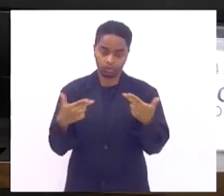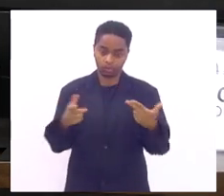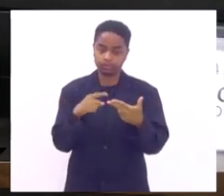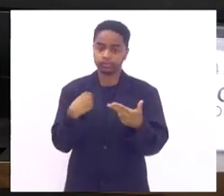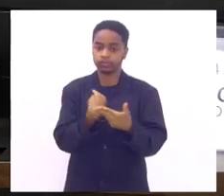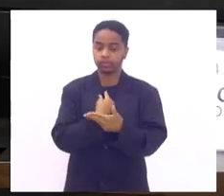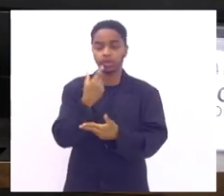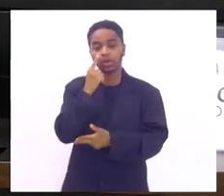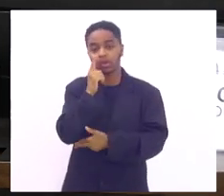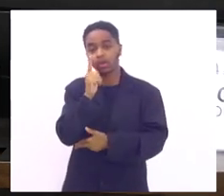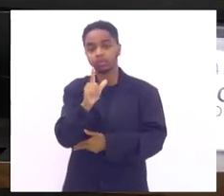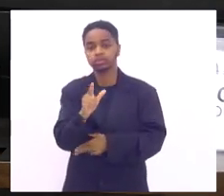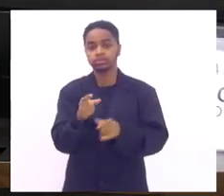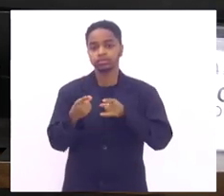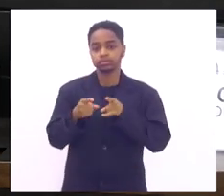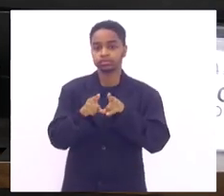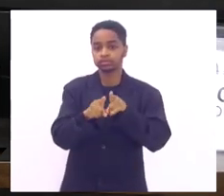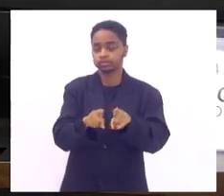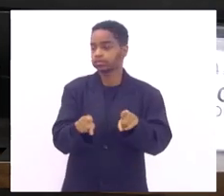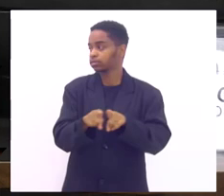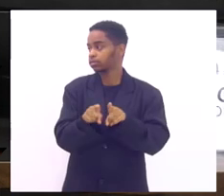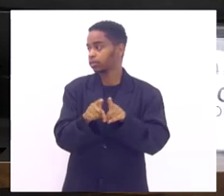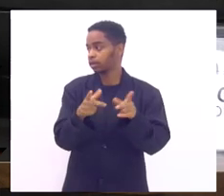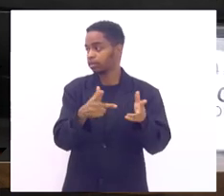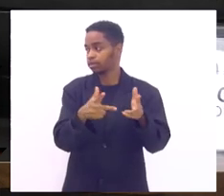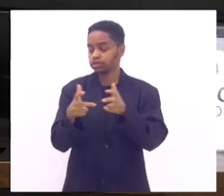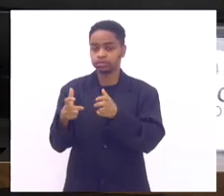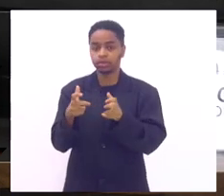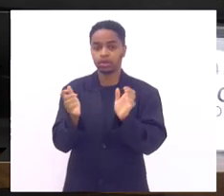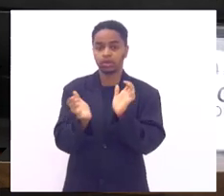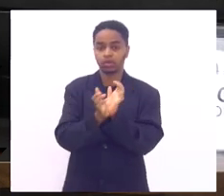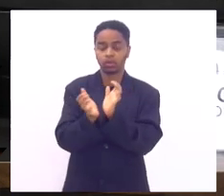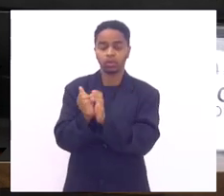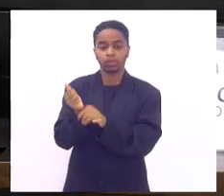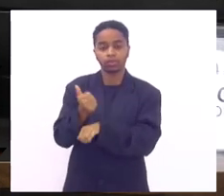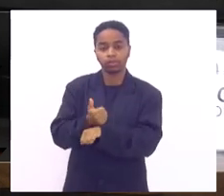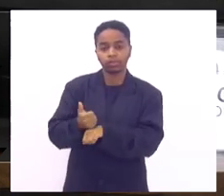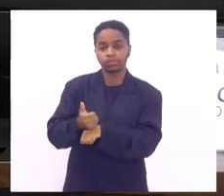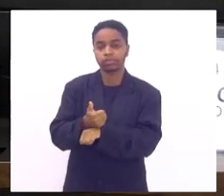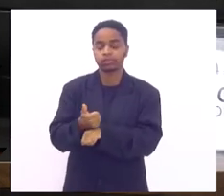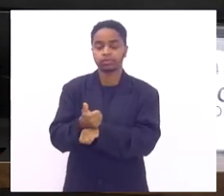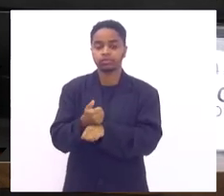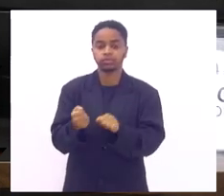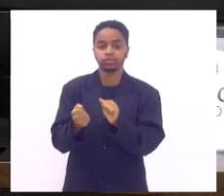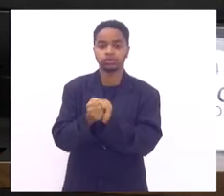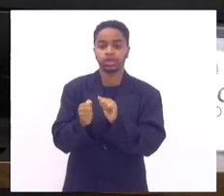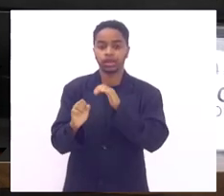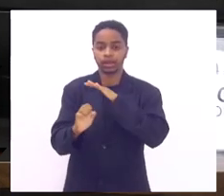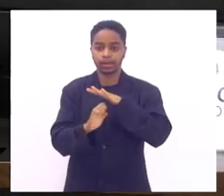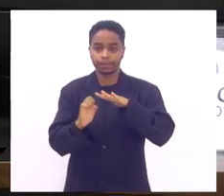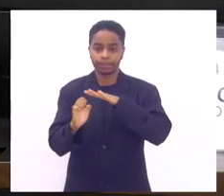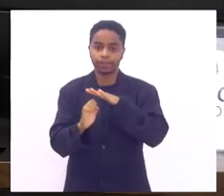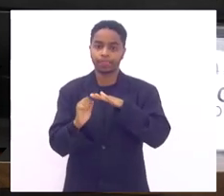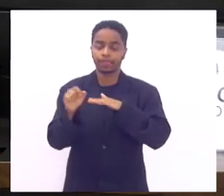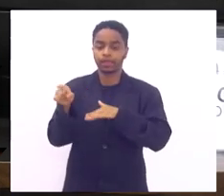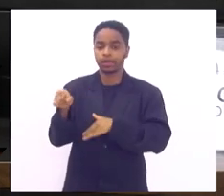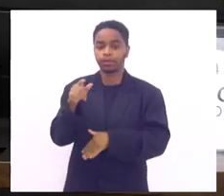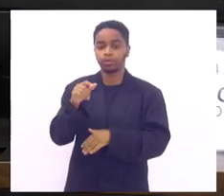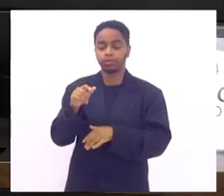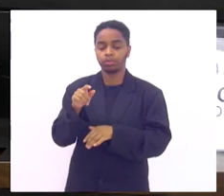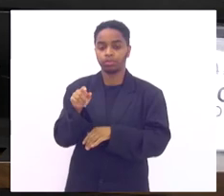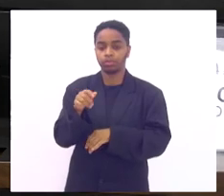conseguir, ao mesmo tempo, identificar toda a base de profissionais de empresas que aquele profissional